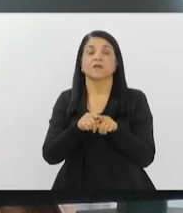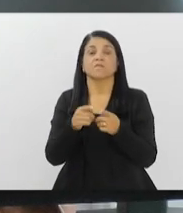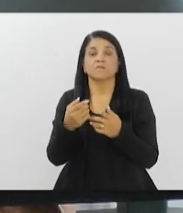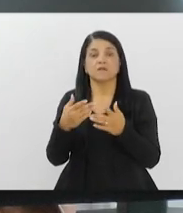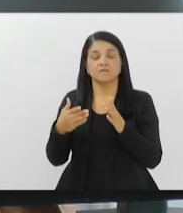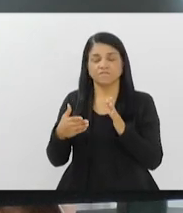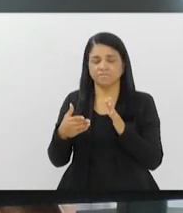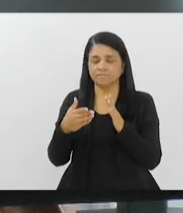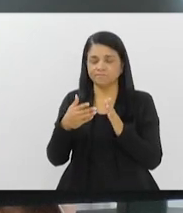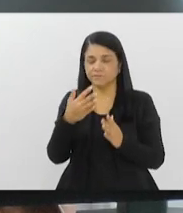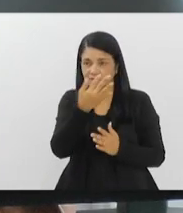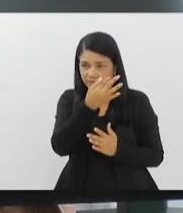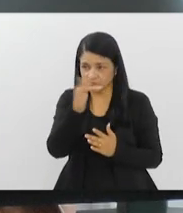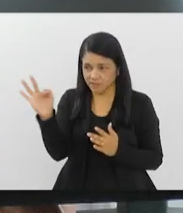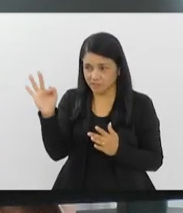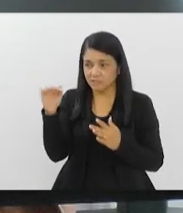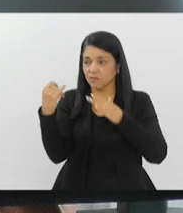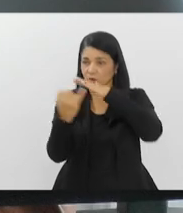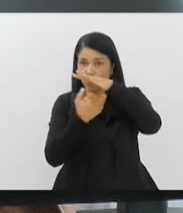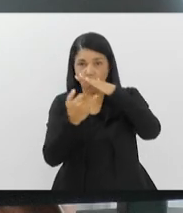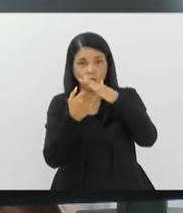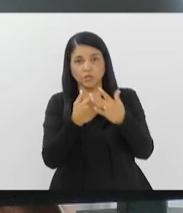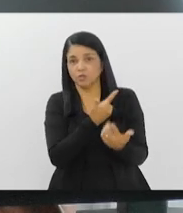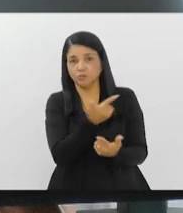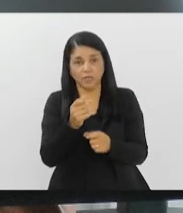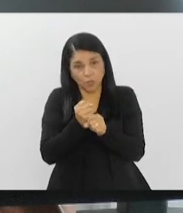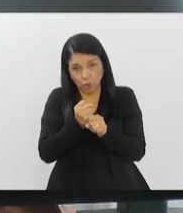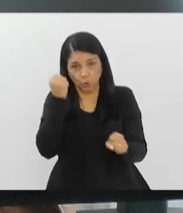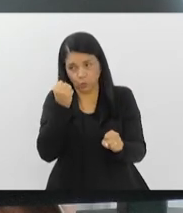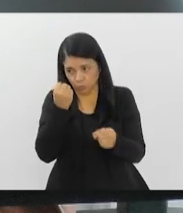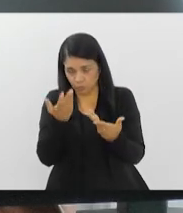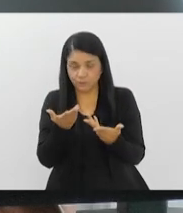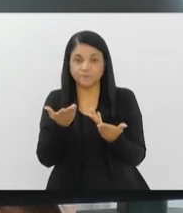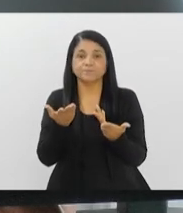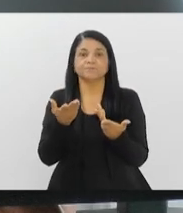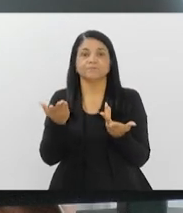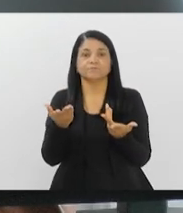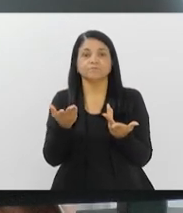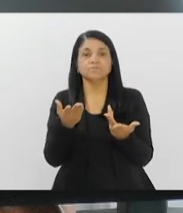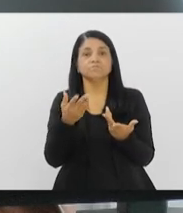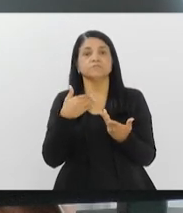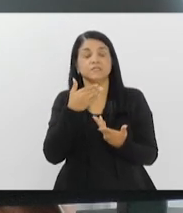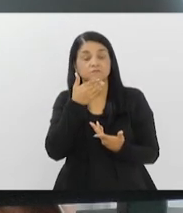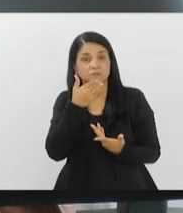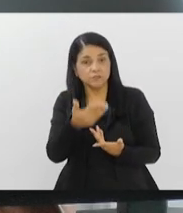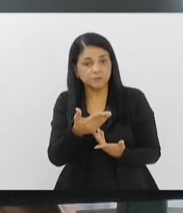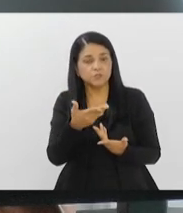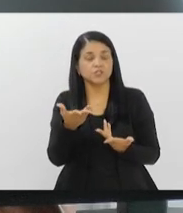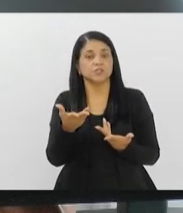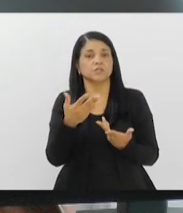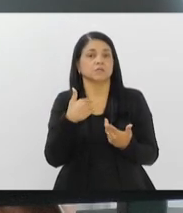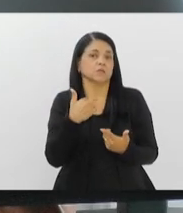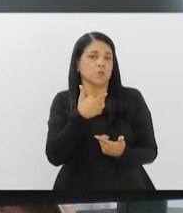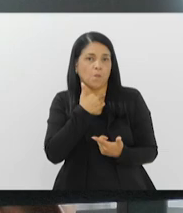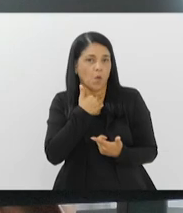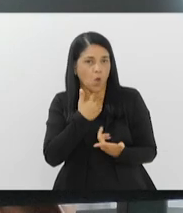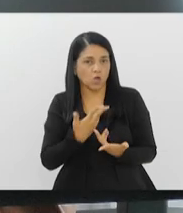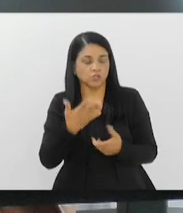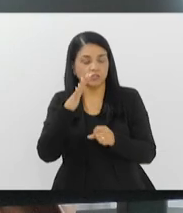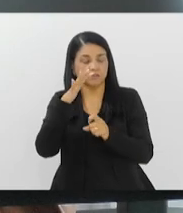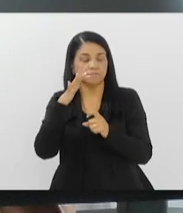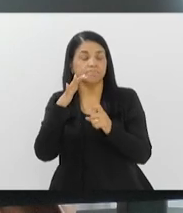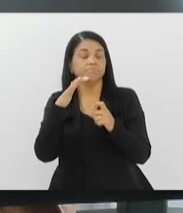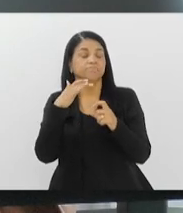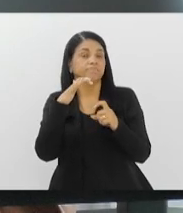ou seja, é um órgão sem fins lucrativos. Vocês podem pedir, nós vamos estar lá. Então, para quem não pode ir à feira, também pode entrar em